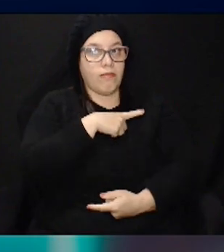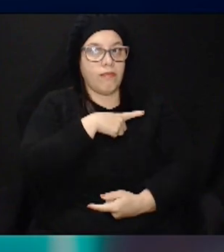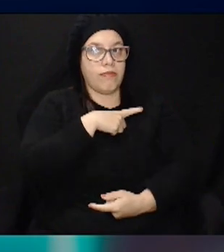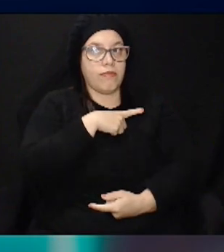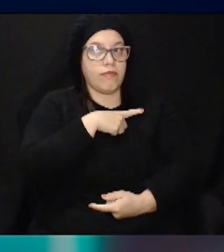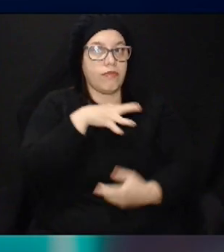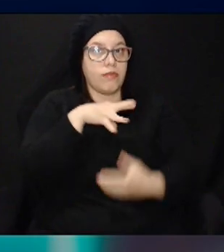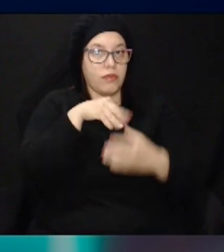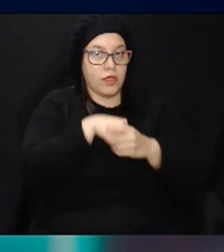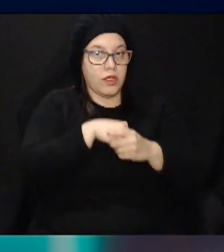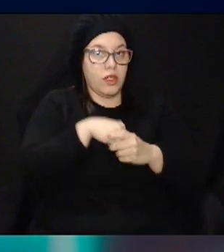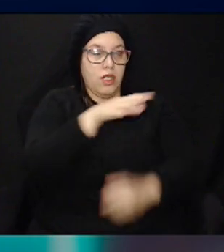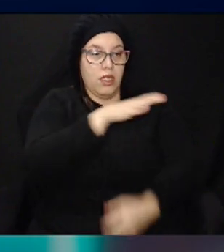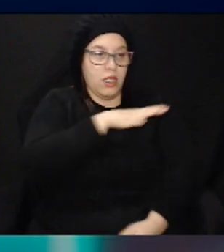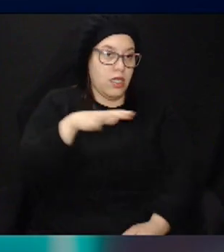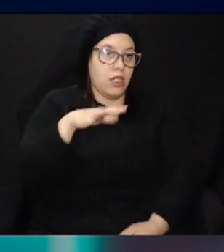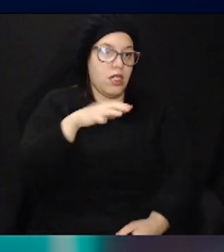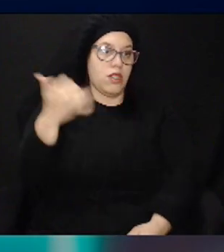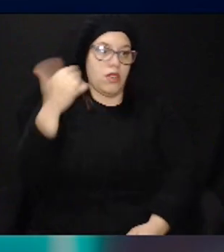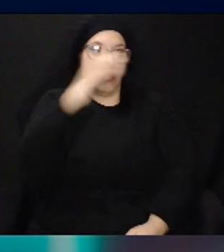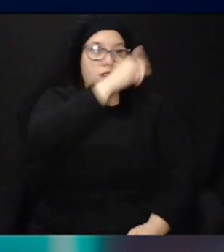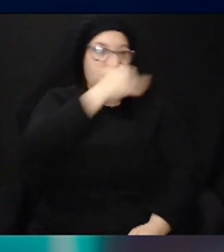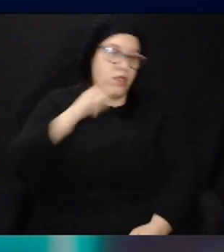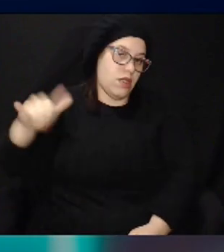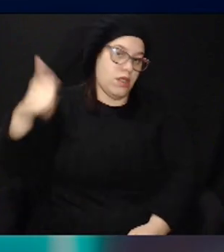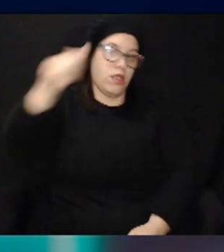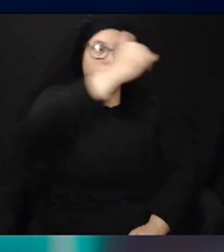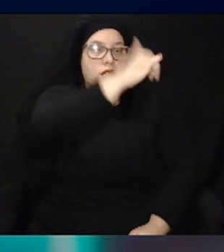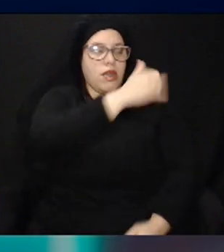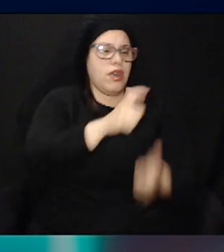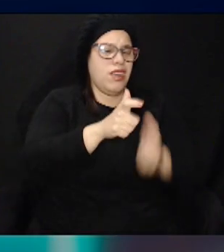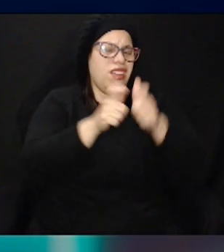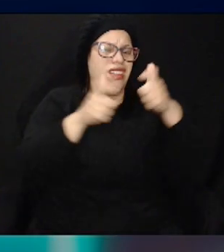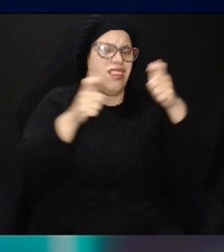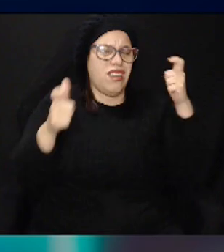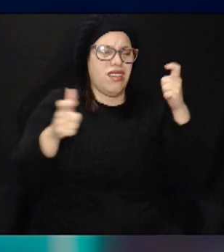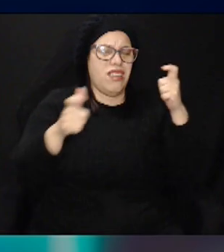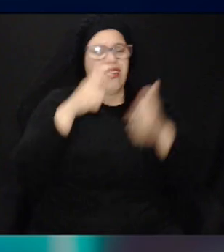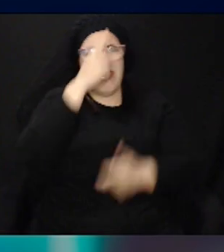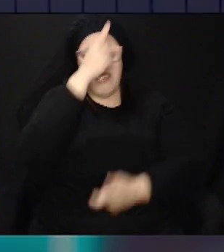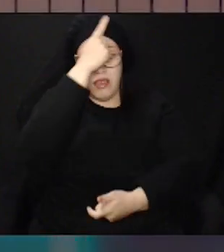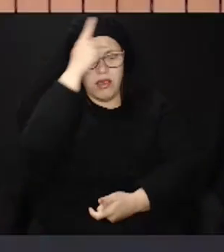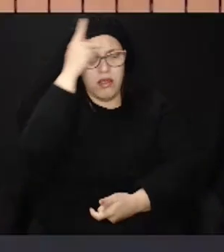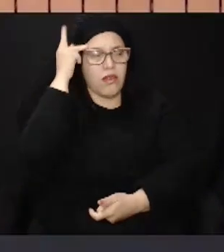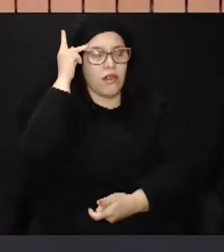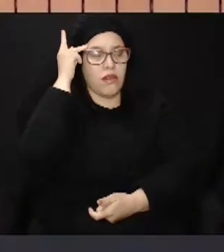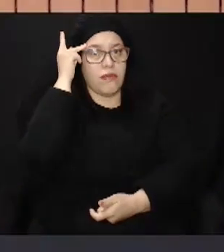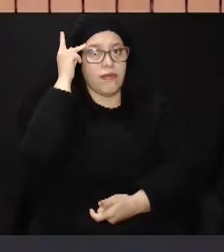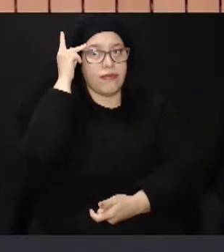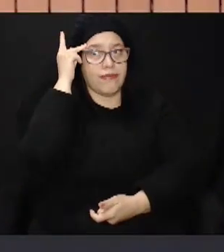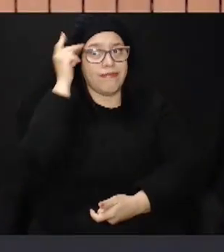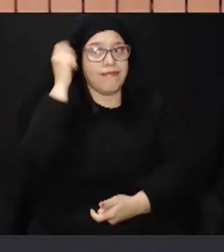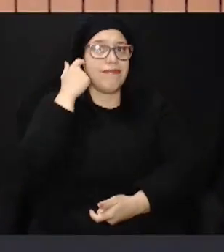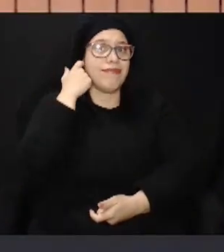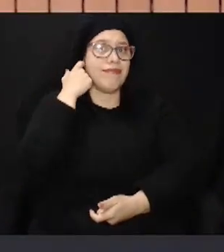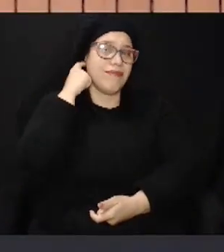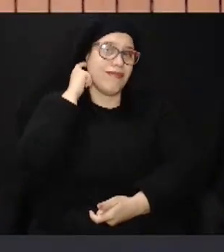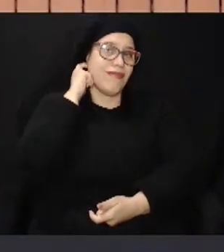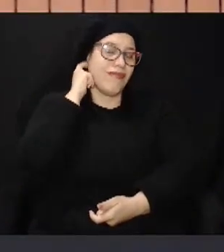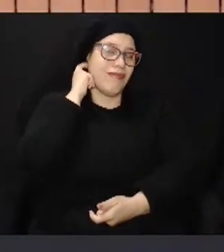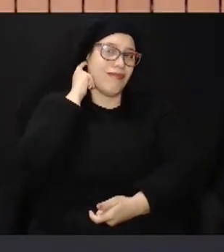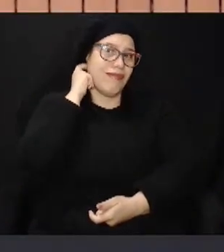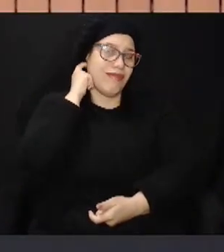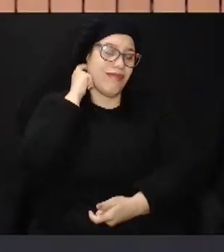região do entorno do aeroporto de Viracopos, uma grande quantidade de pessoas que estão ainda